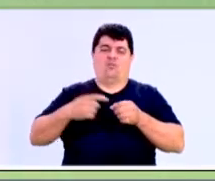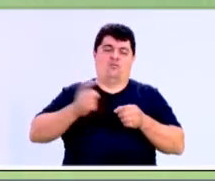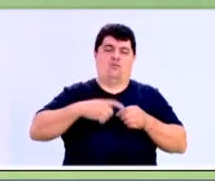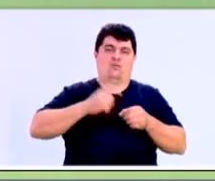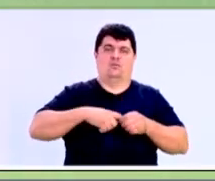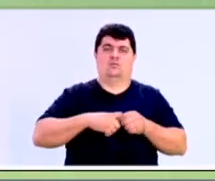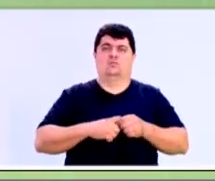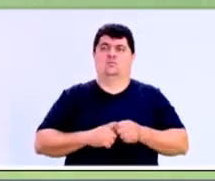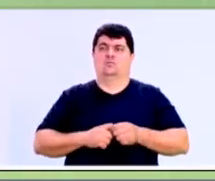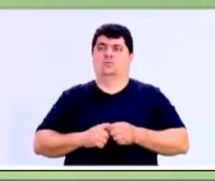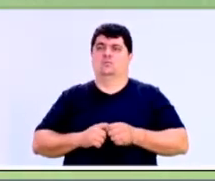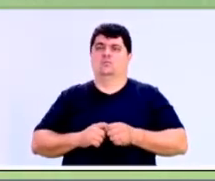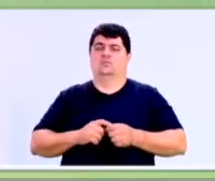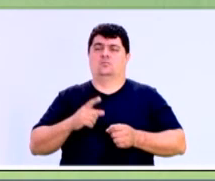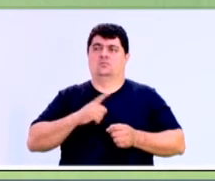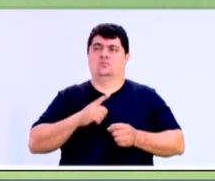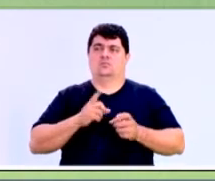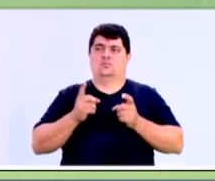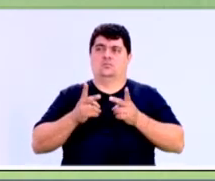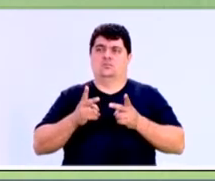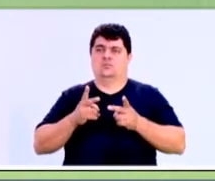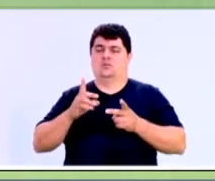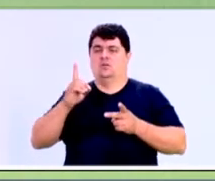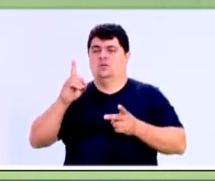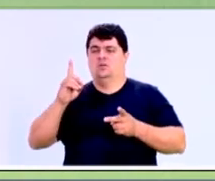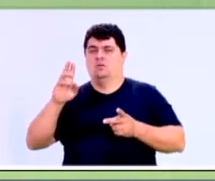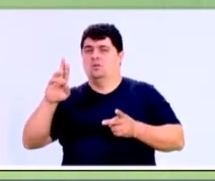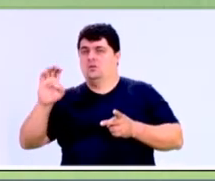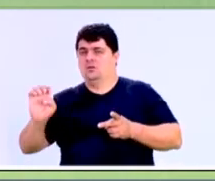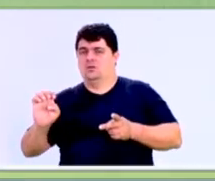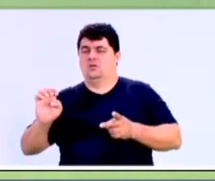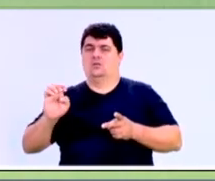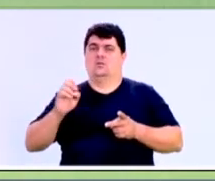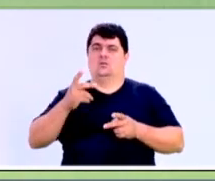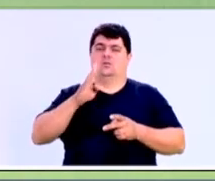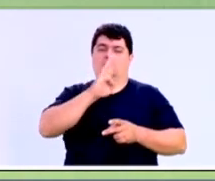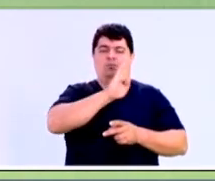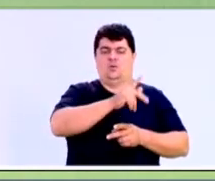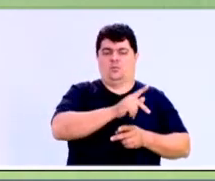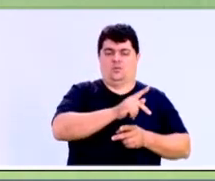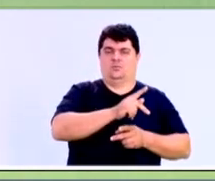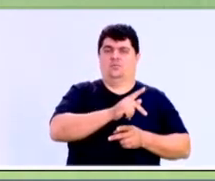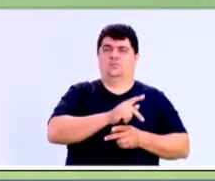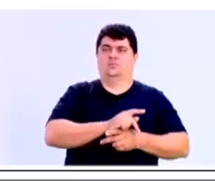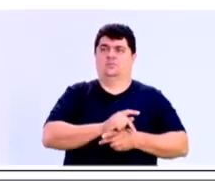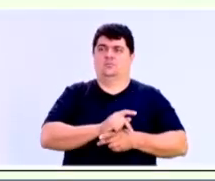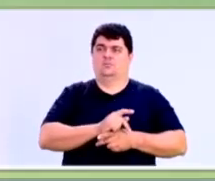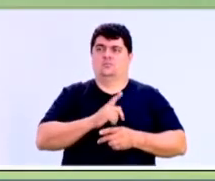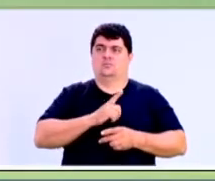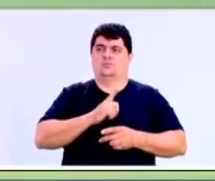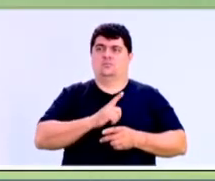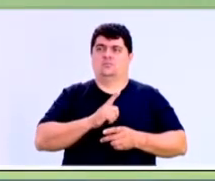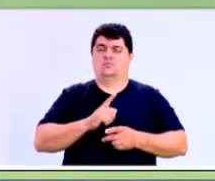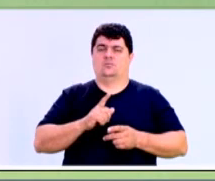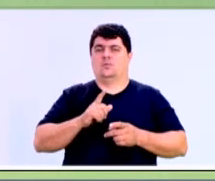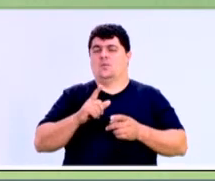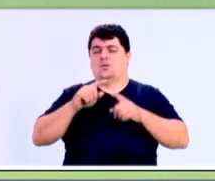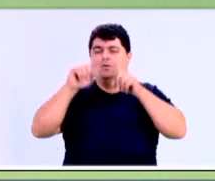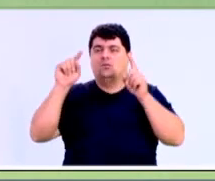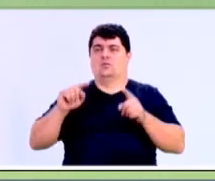DRE. Então, ó, vendas eu acho na DRE, duplicado receber eu acho no balanço patrimonial. Aí vocês têm em mão. Então, qual a